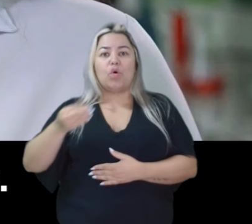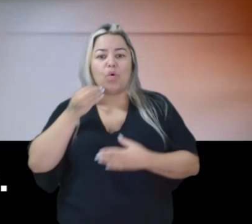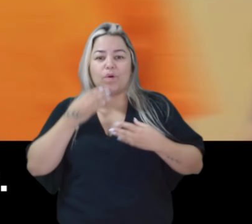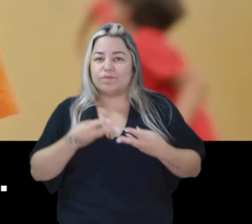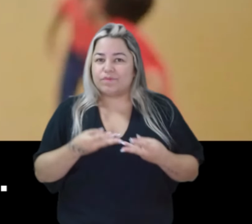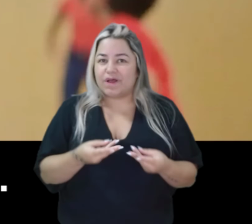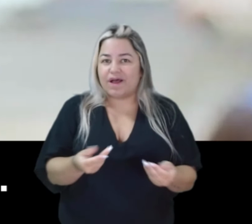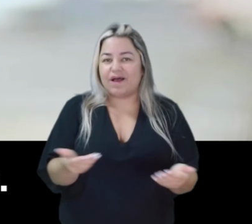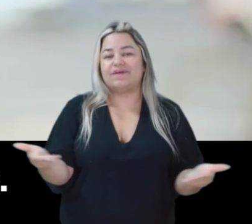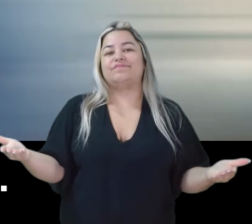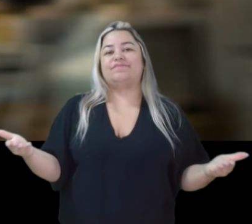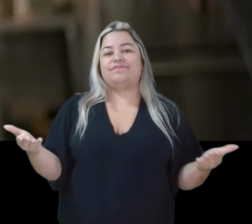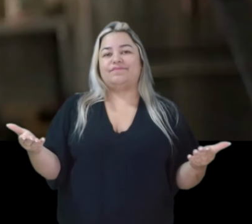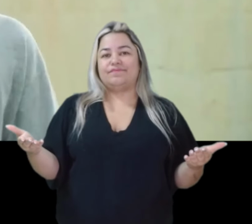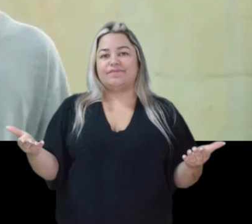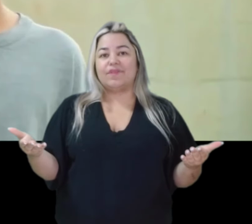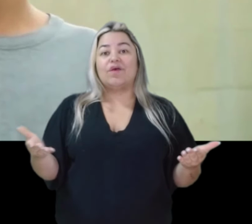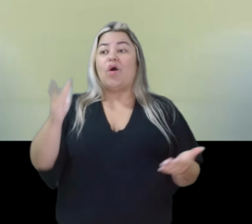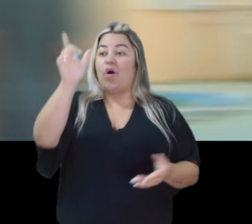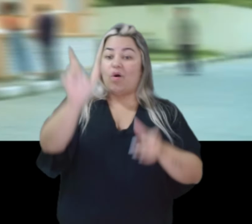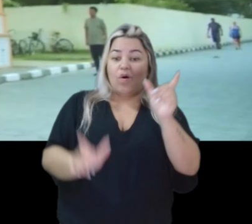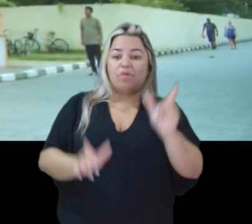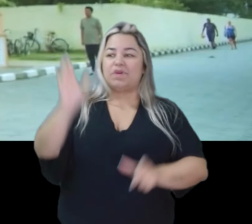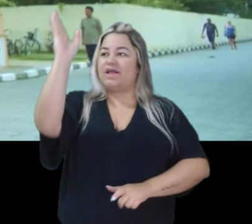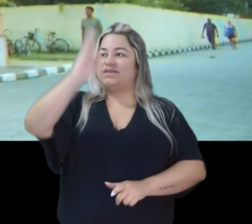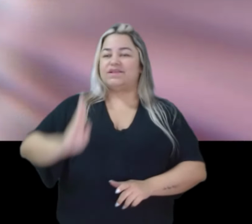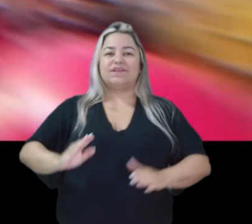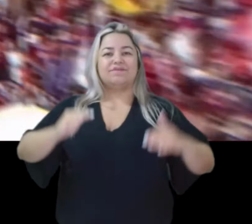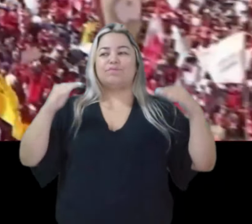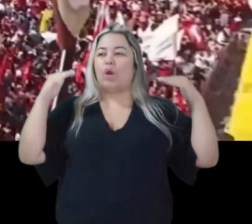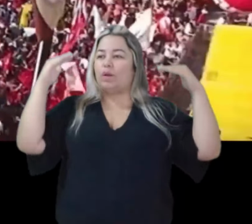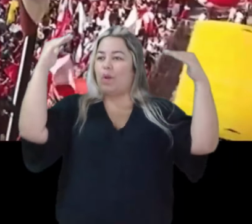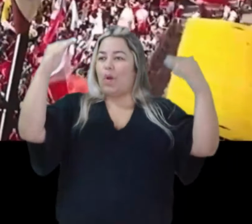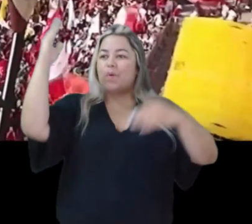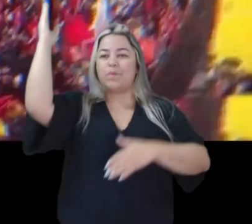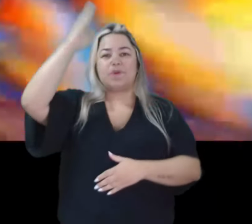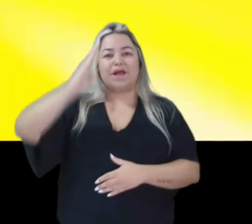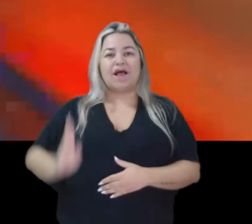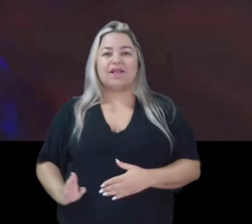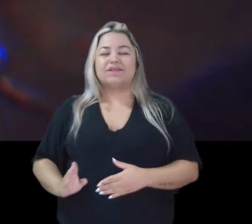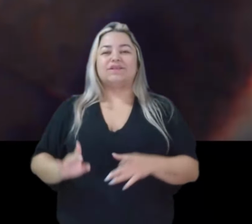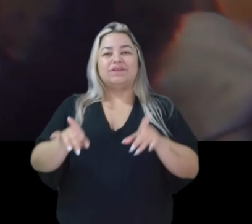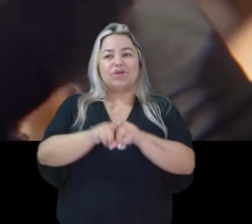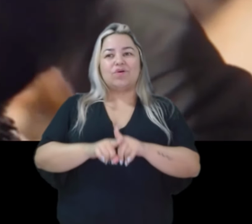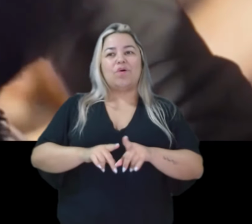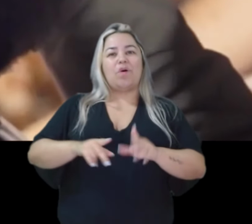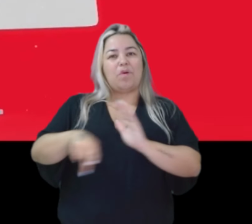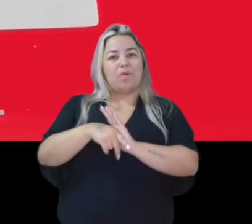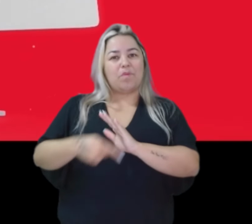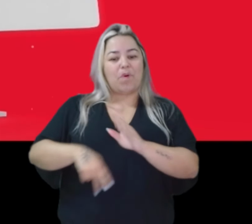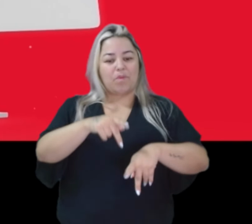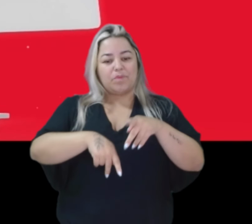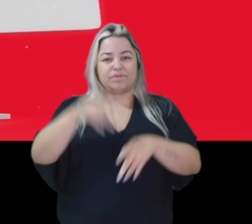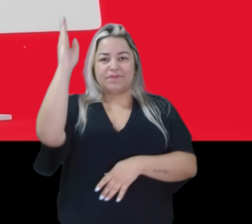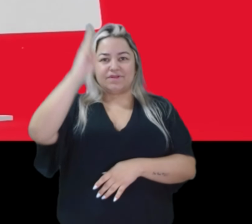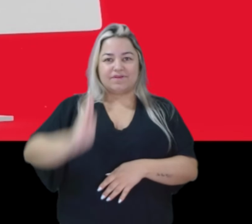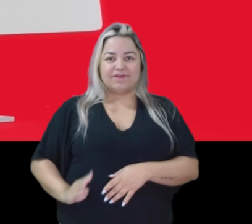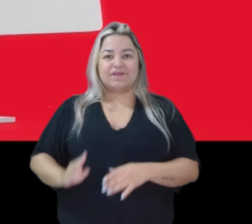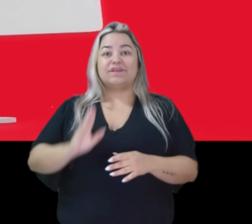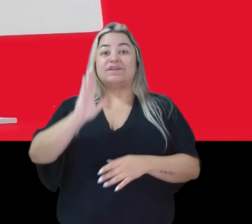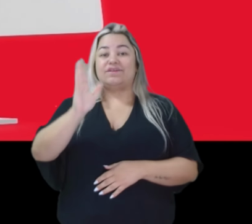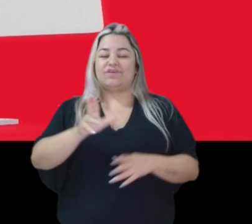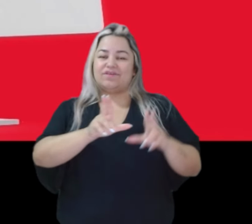para todos e todas. Um Brasil gigante. Um Brasil com a cara do povo. Para quem já